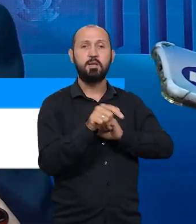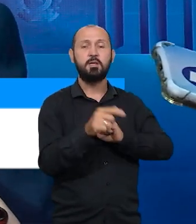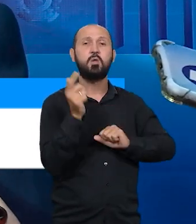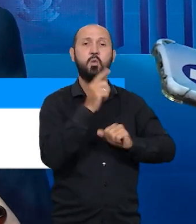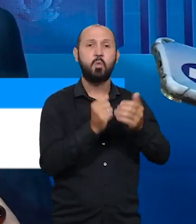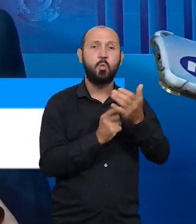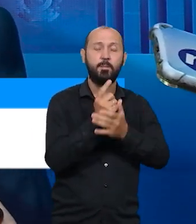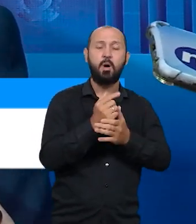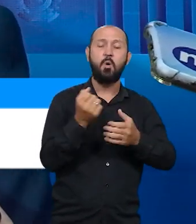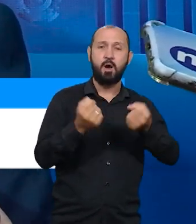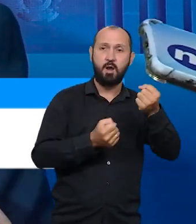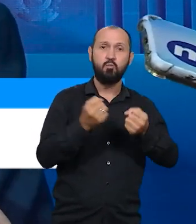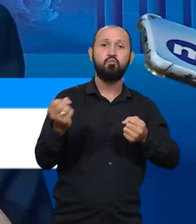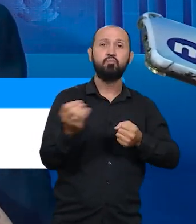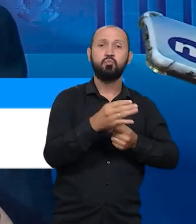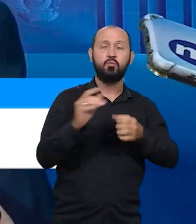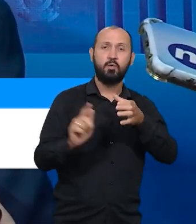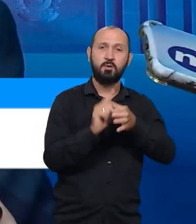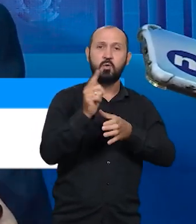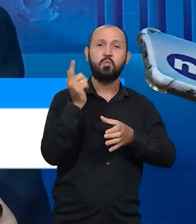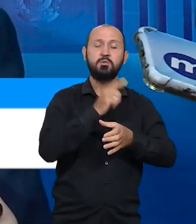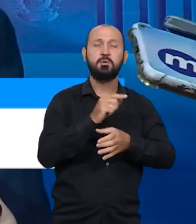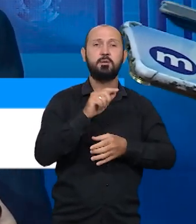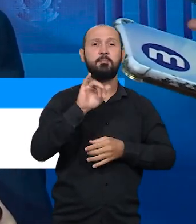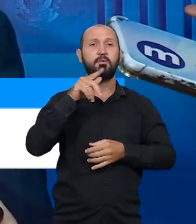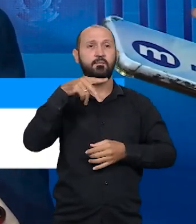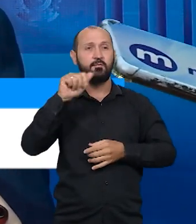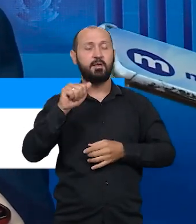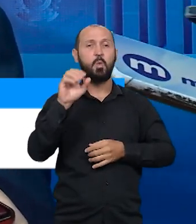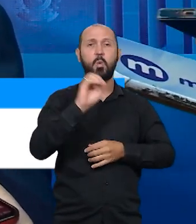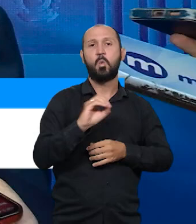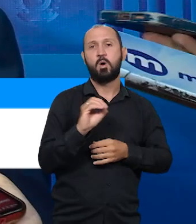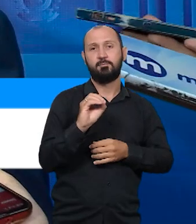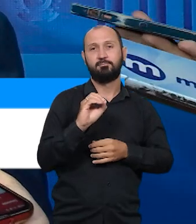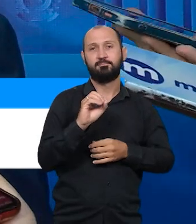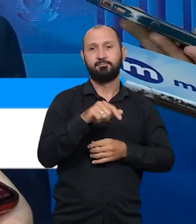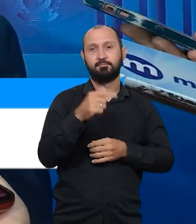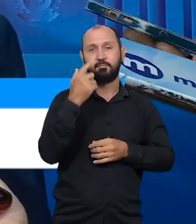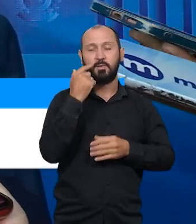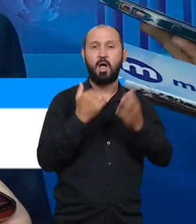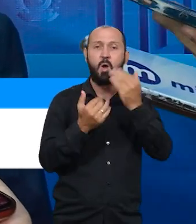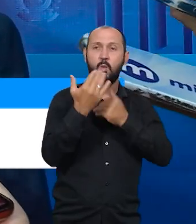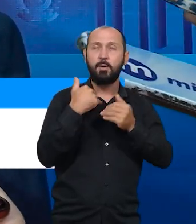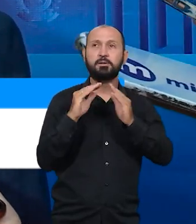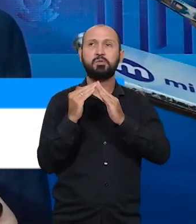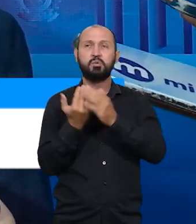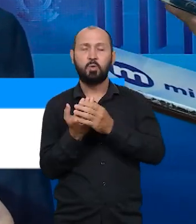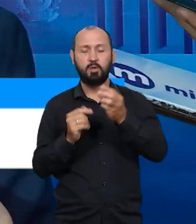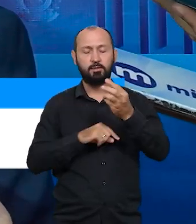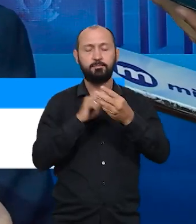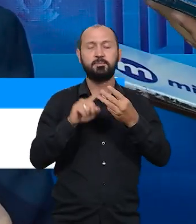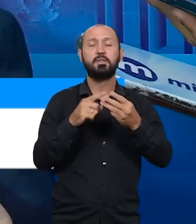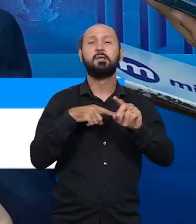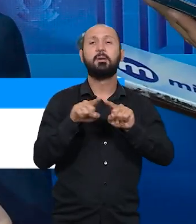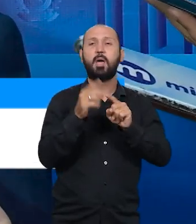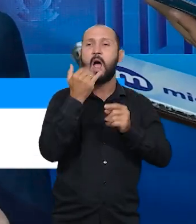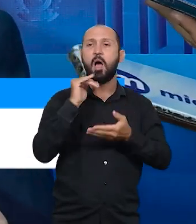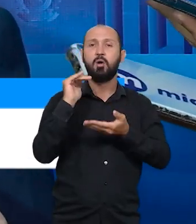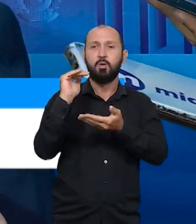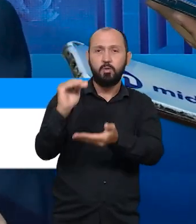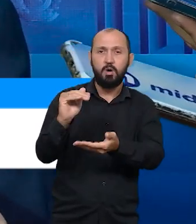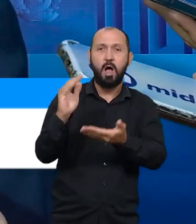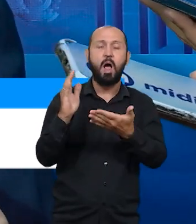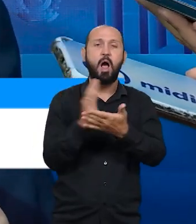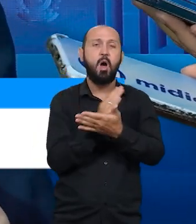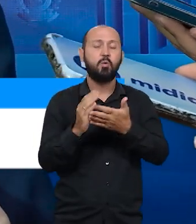conversão e aquele que adquirir esse carro novo a gás também pudesse ter o IPVA Zerado o sobre a merenda escolar também e sobre a